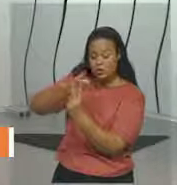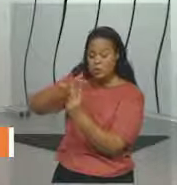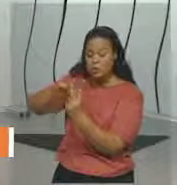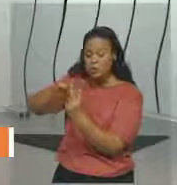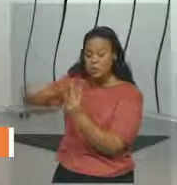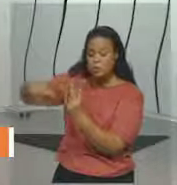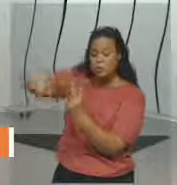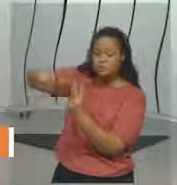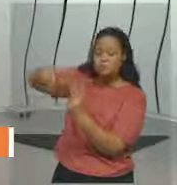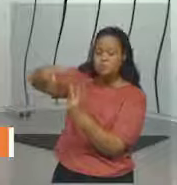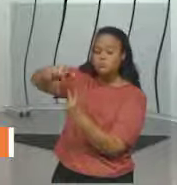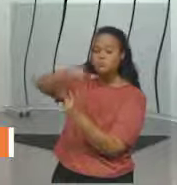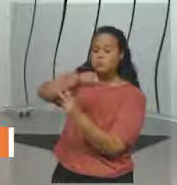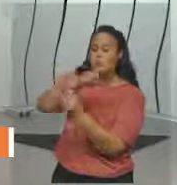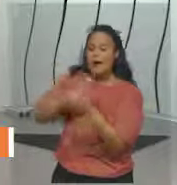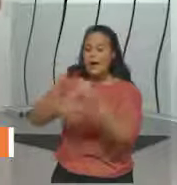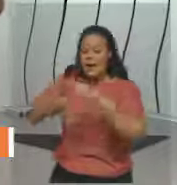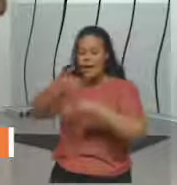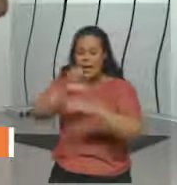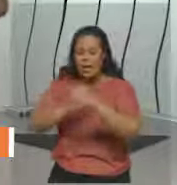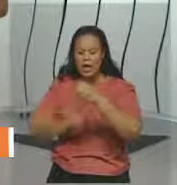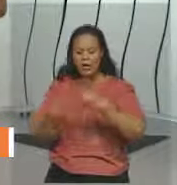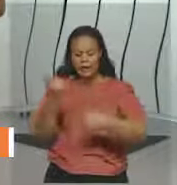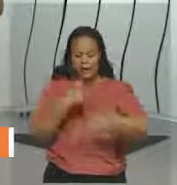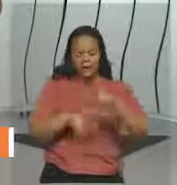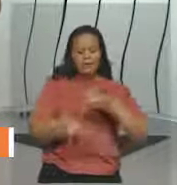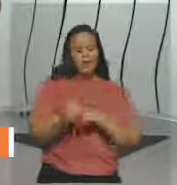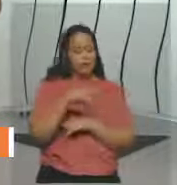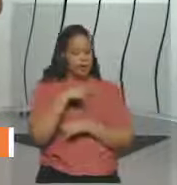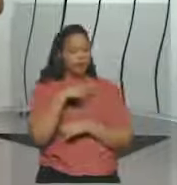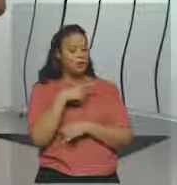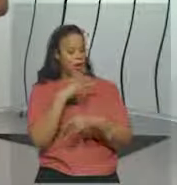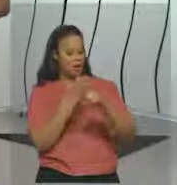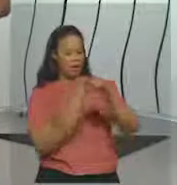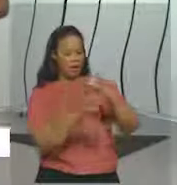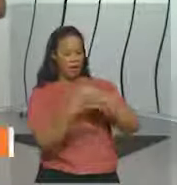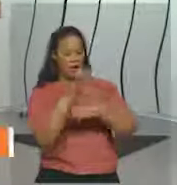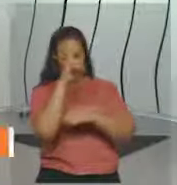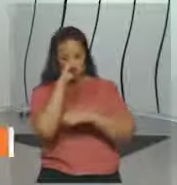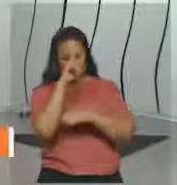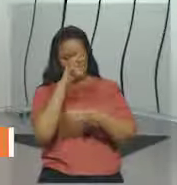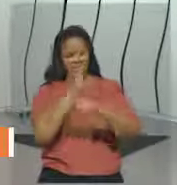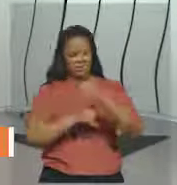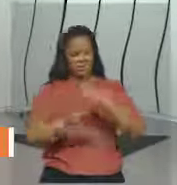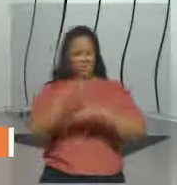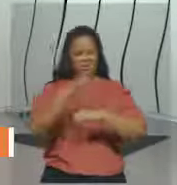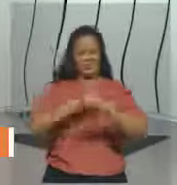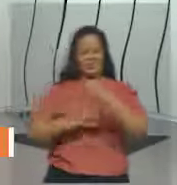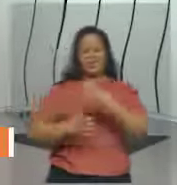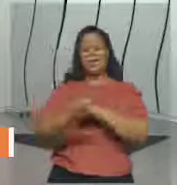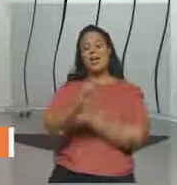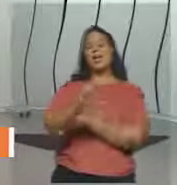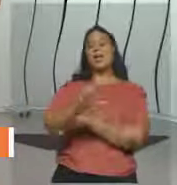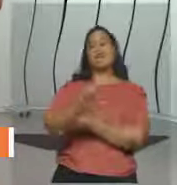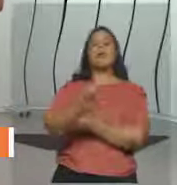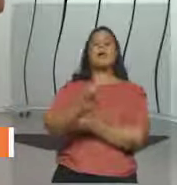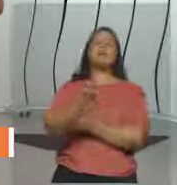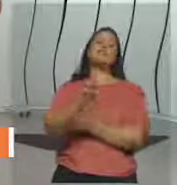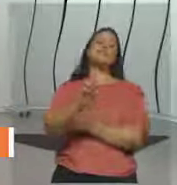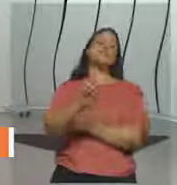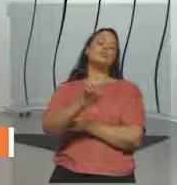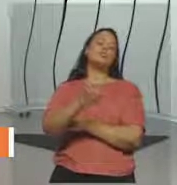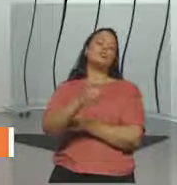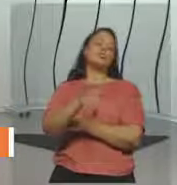trata-se de elétrons, tá? Quimicamente falando, a gente pensa em elétrons. Então, esses elétrons vão passar ali por aquele